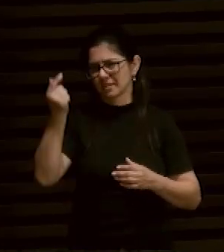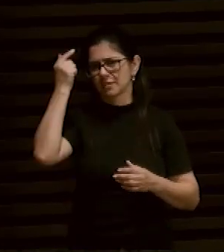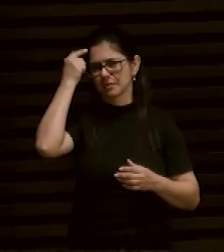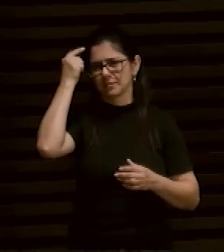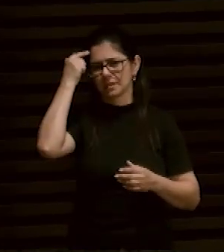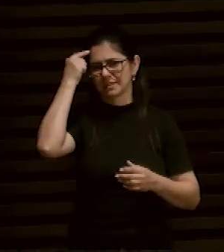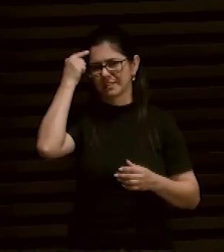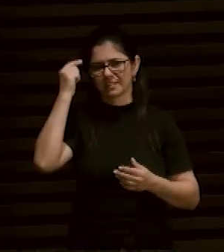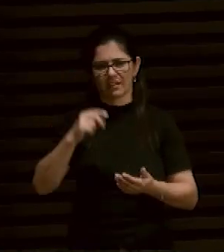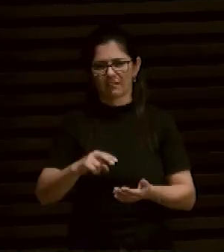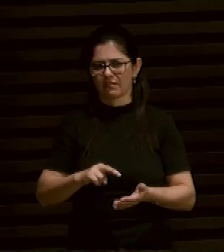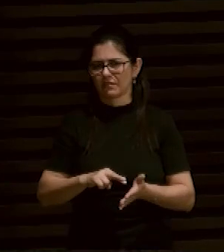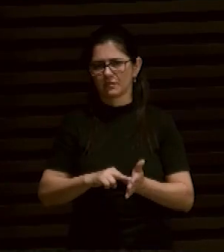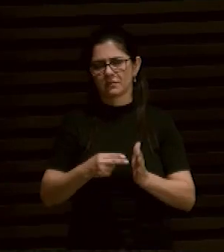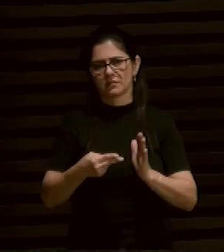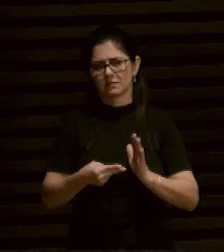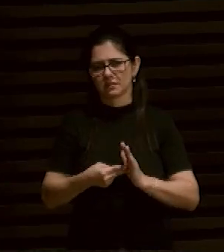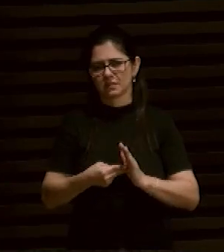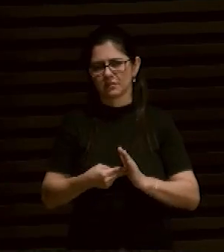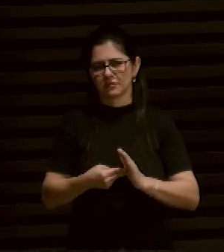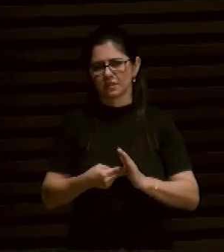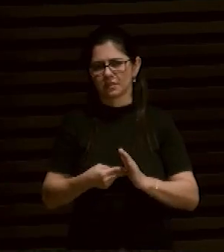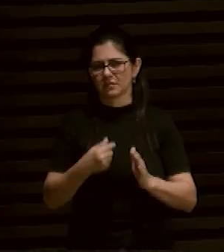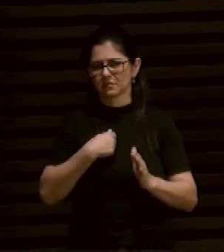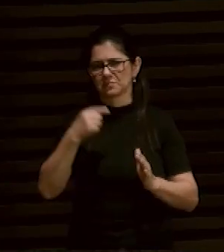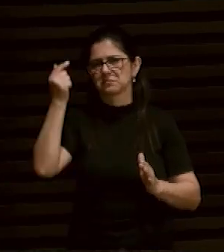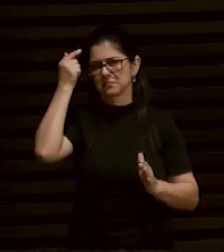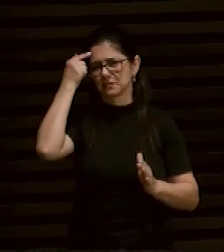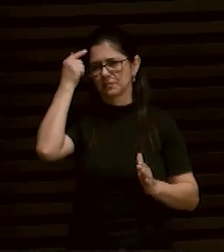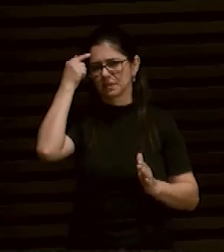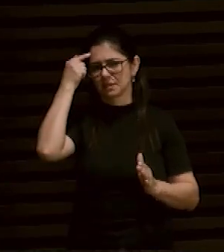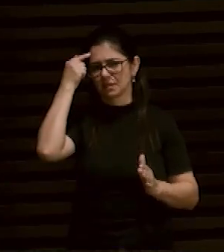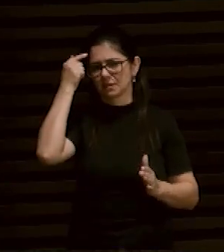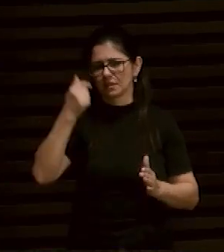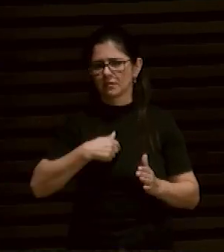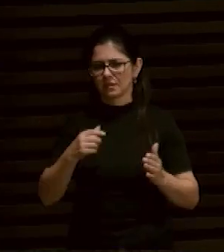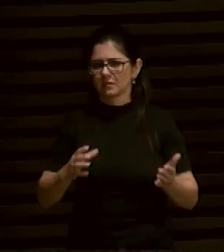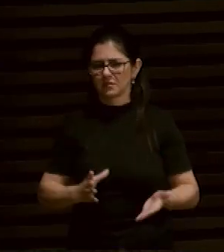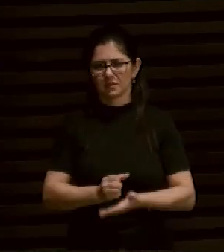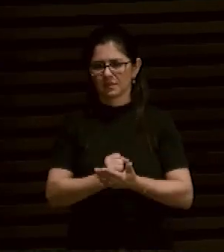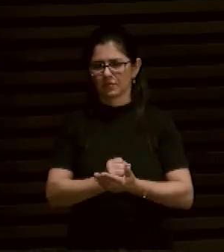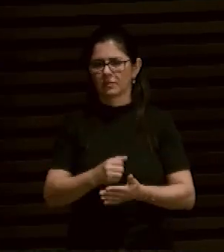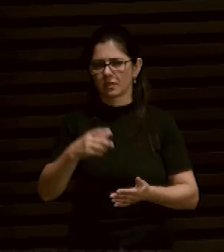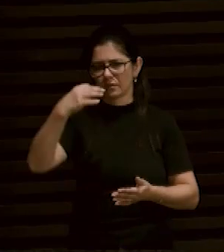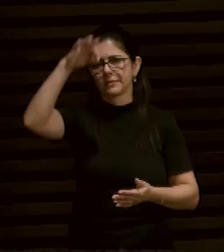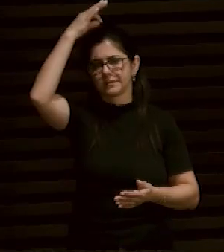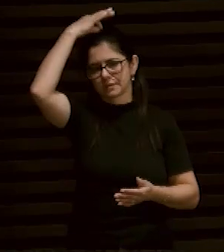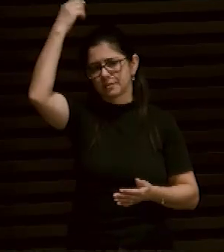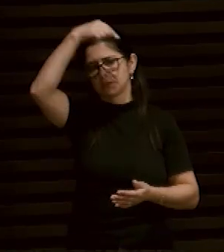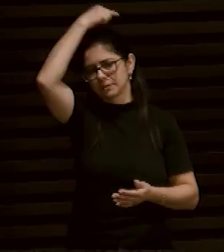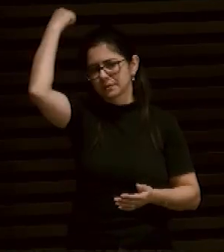essa manhã eu estou repensando se eu sou salvo ou não. Não, irmãos. O Espírito Santo ele testifica que nós que somos filhos de